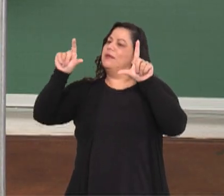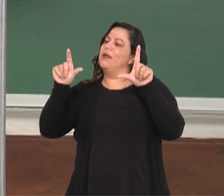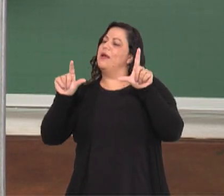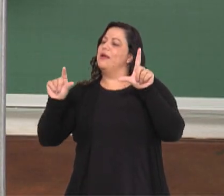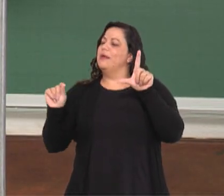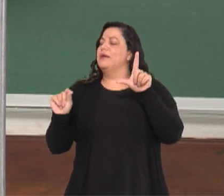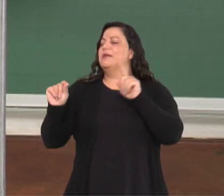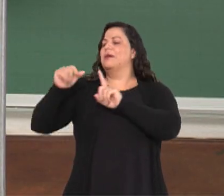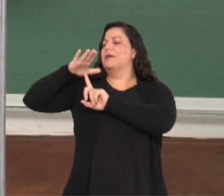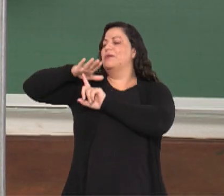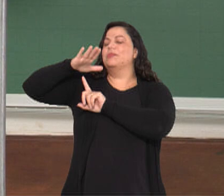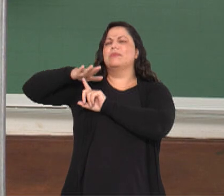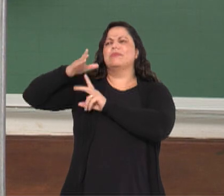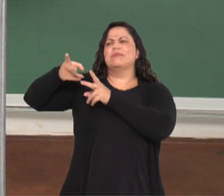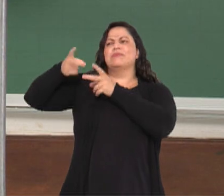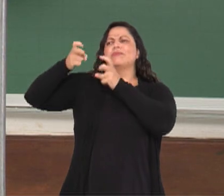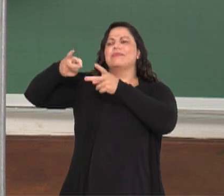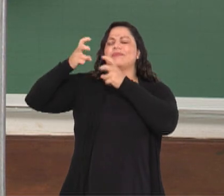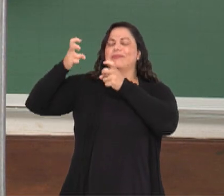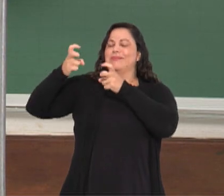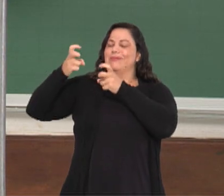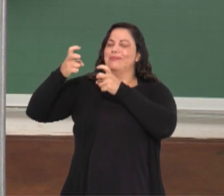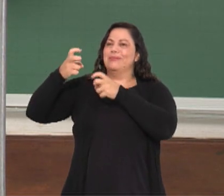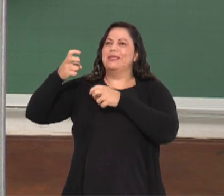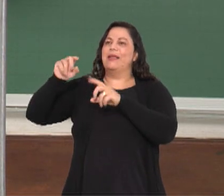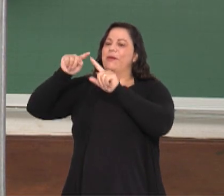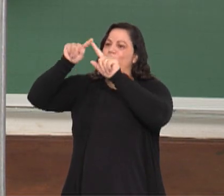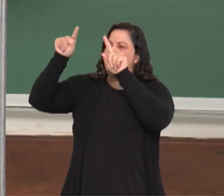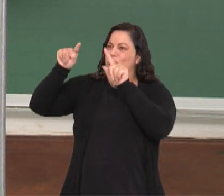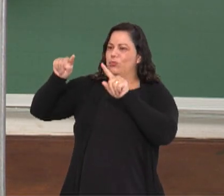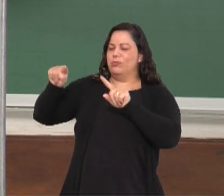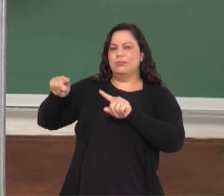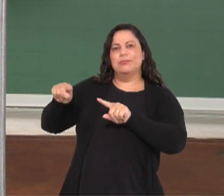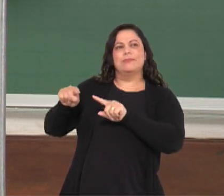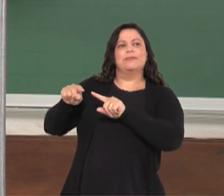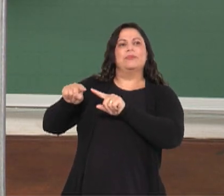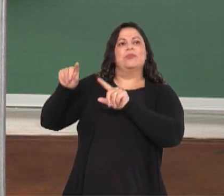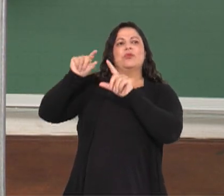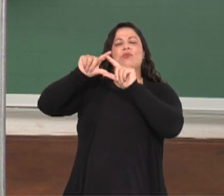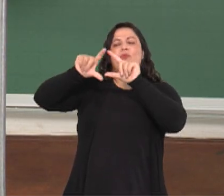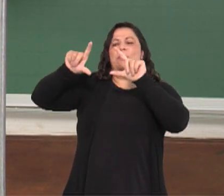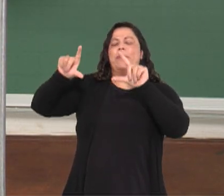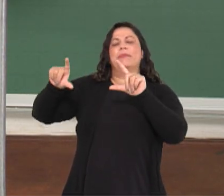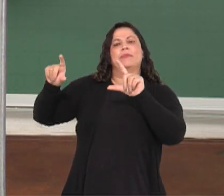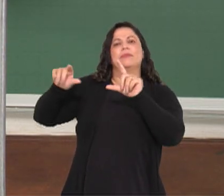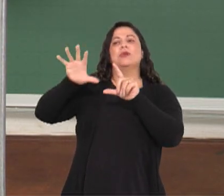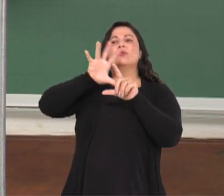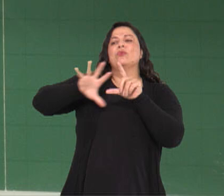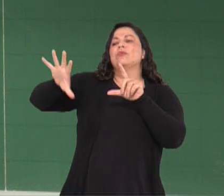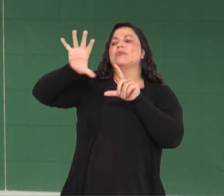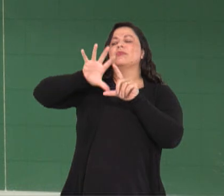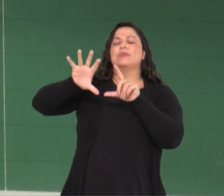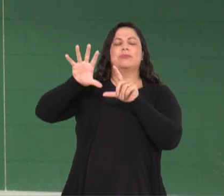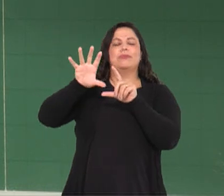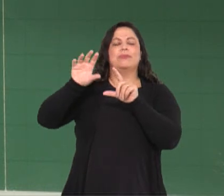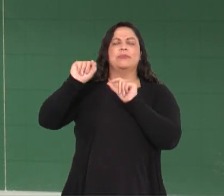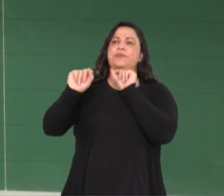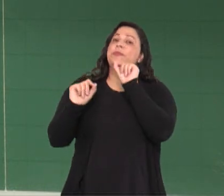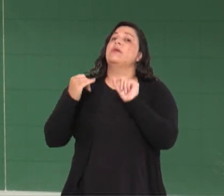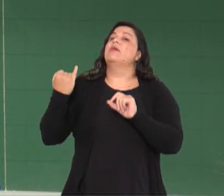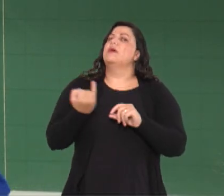perceber o seu formato, né, aqui do seu território, certo? Então, importante para entendermos